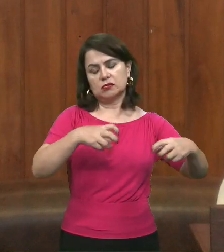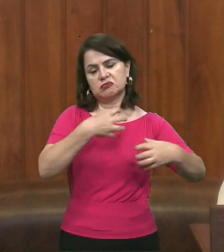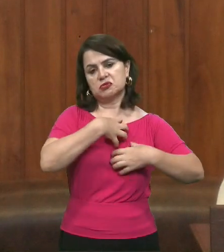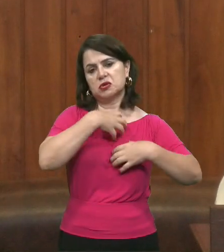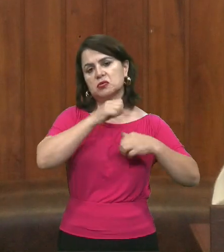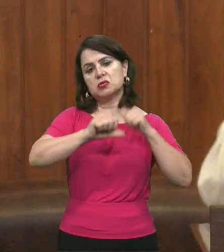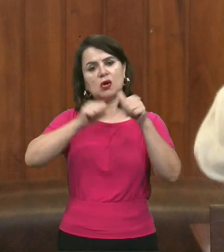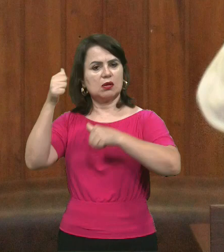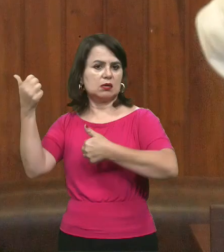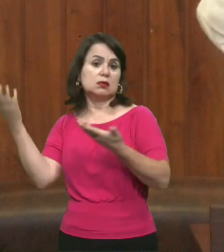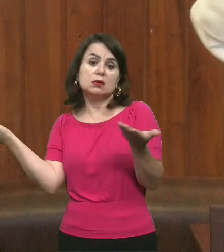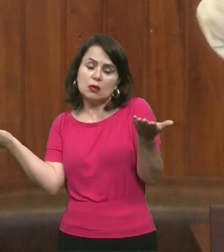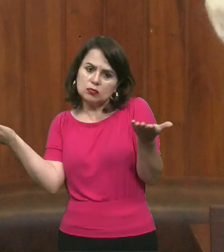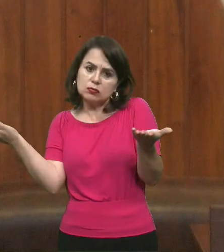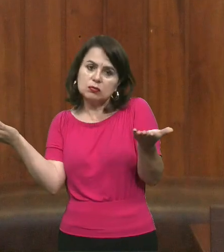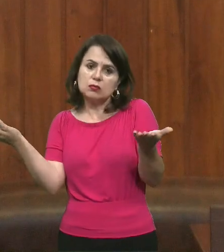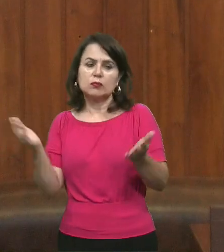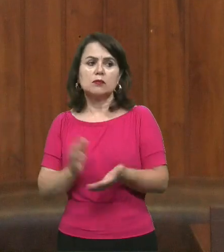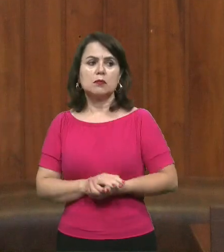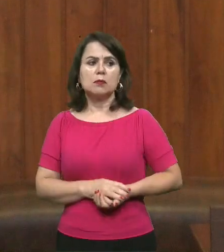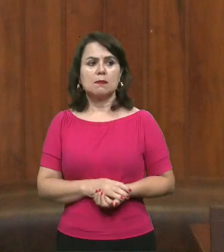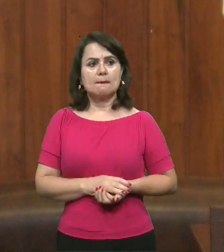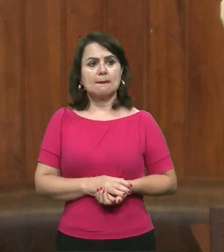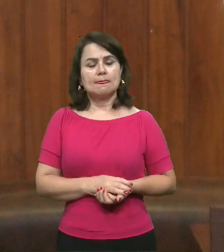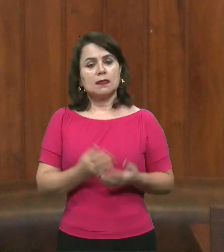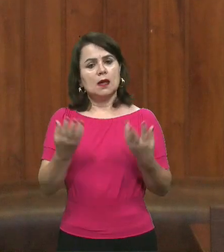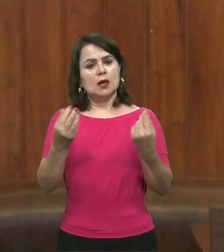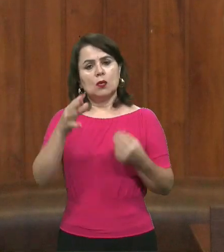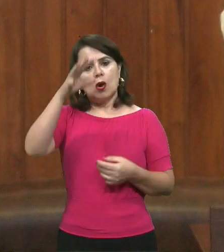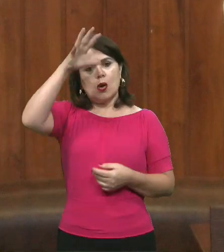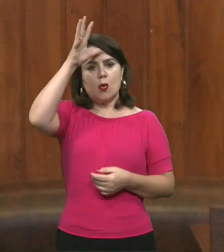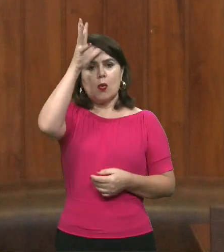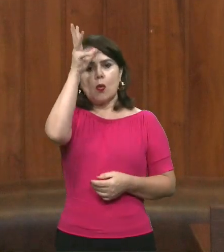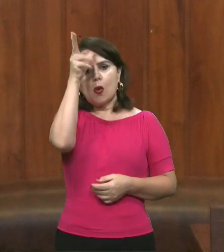vota. Ó, para encerrar. É que nem galinha,